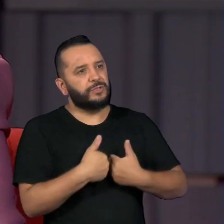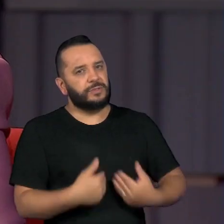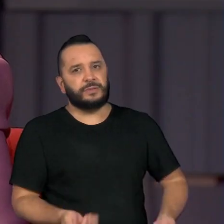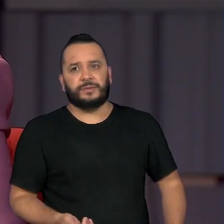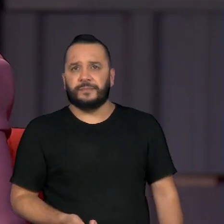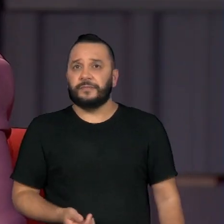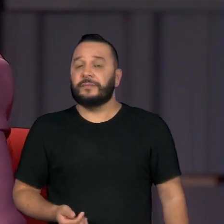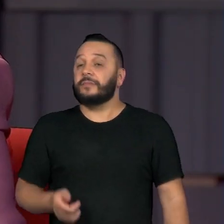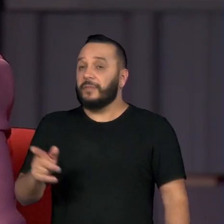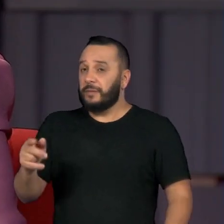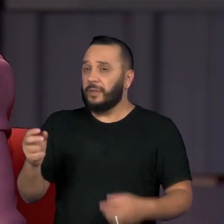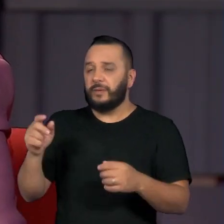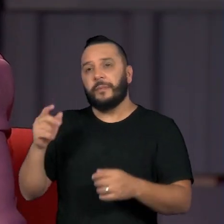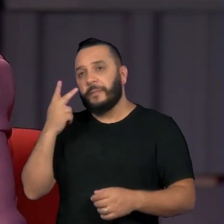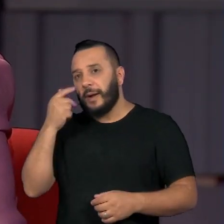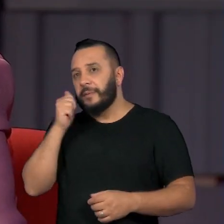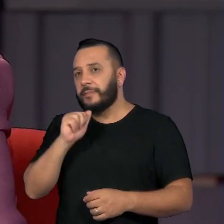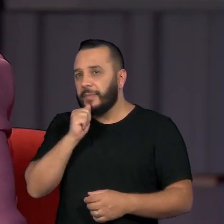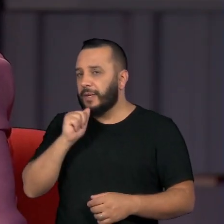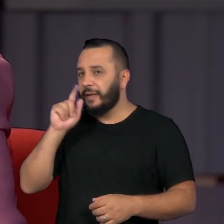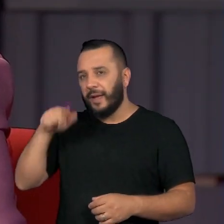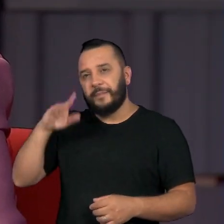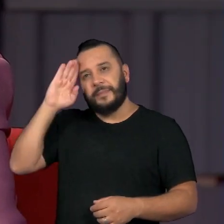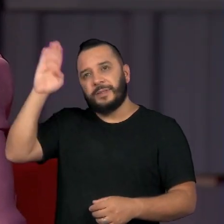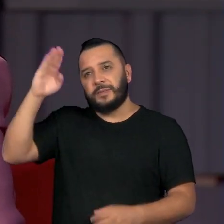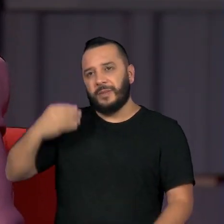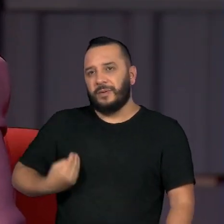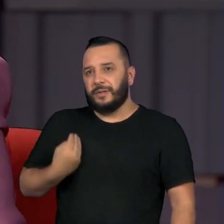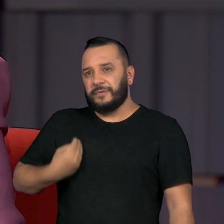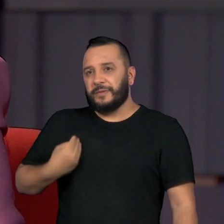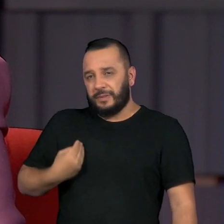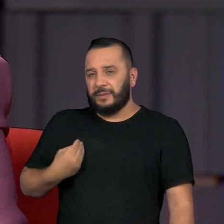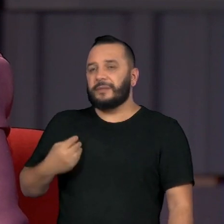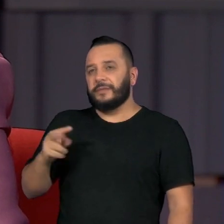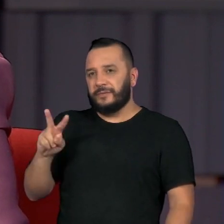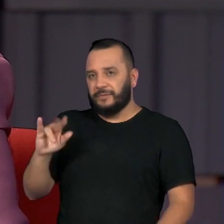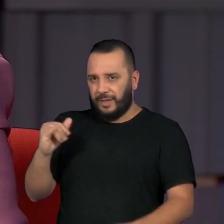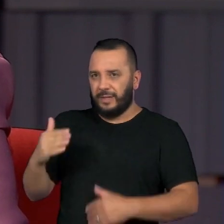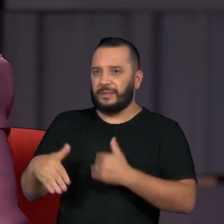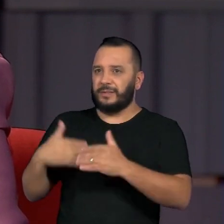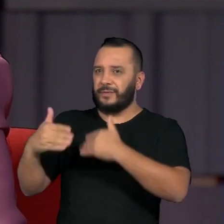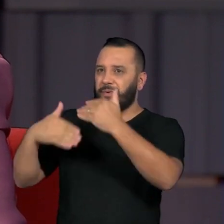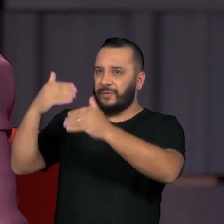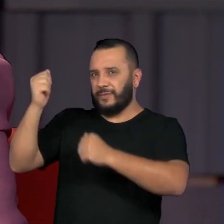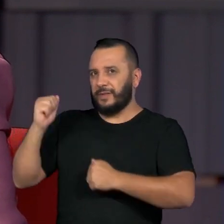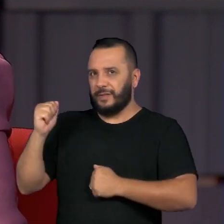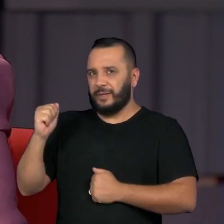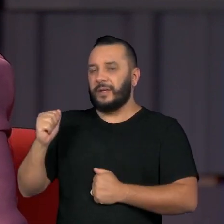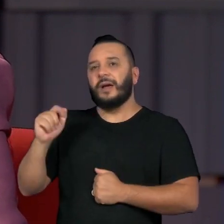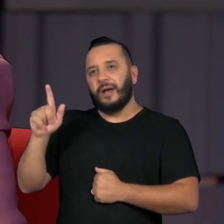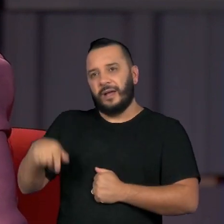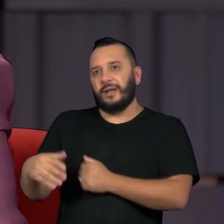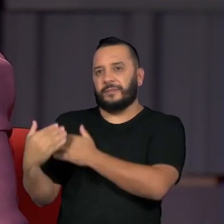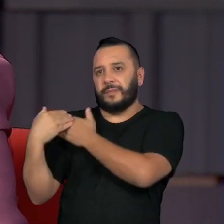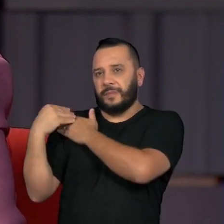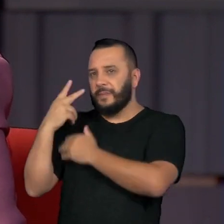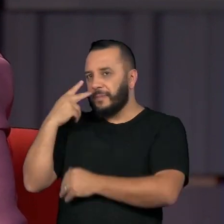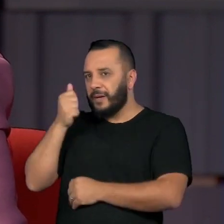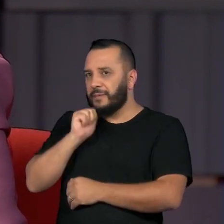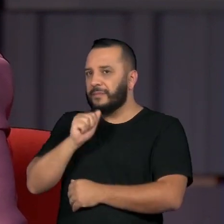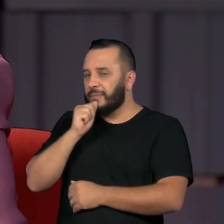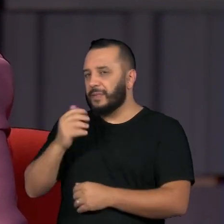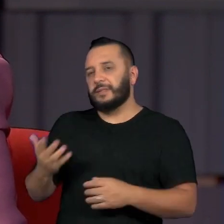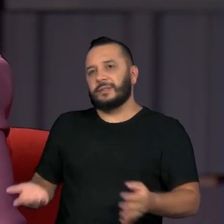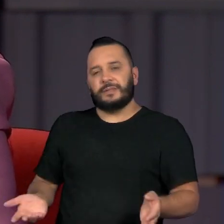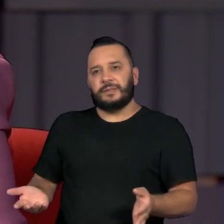vocês são tudo na nossa vida. Se a gente vai se desenvolver, é por conta de vocês, porque a